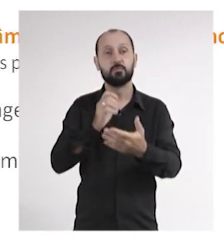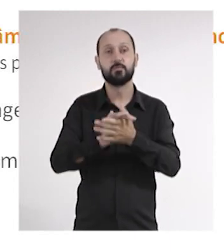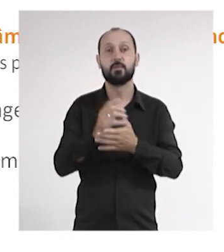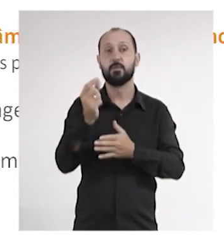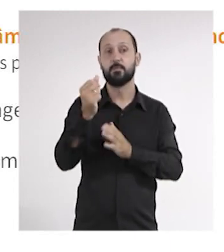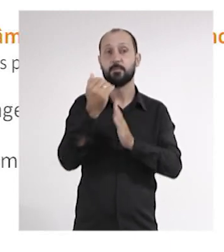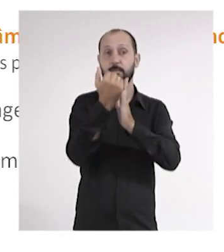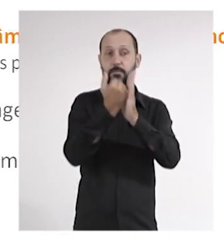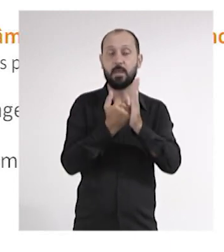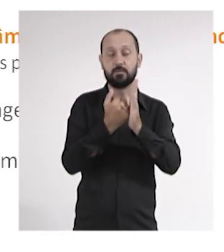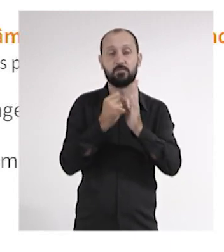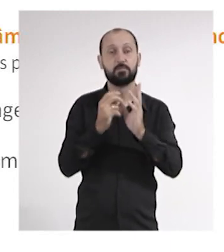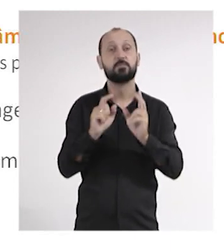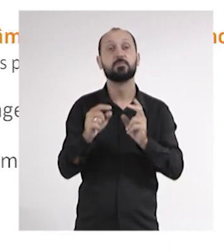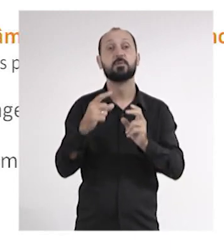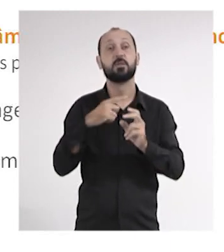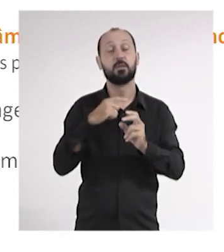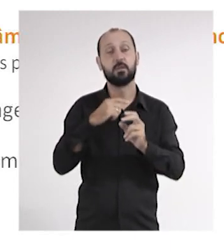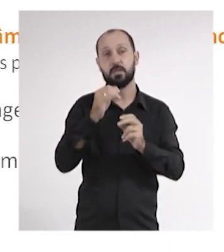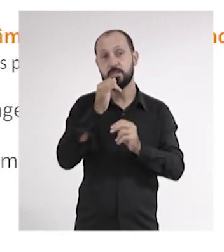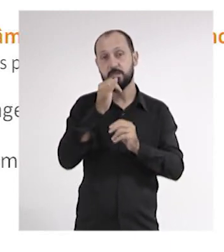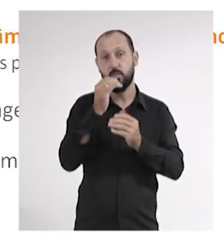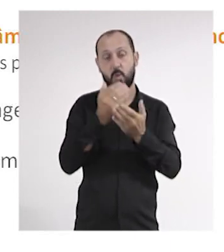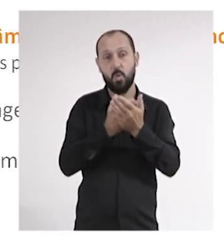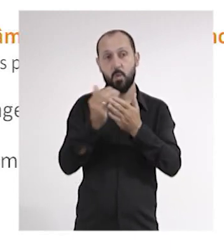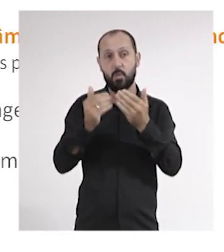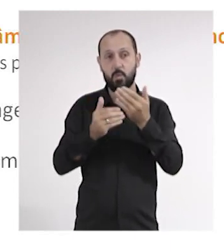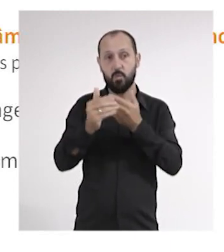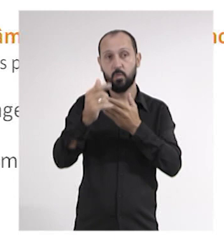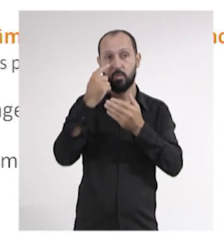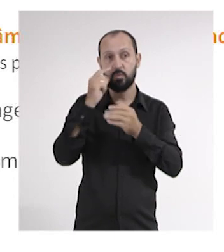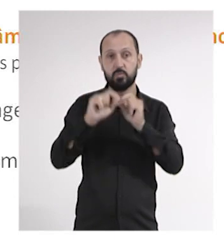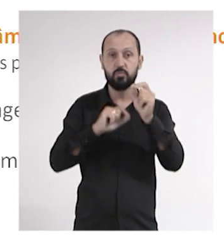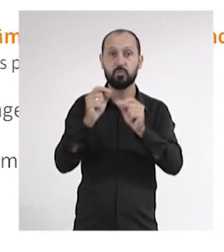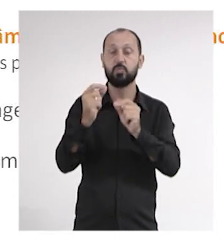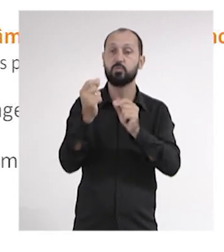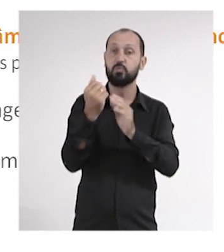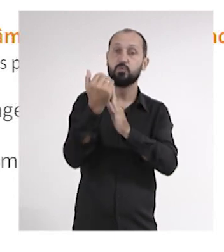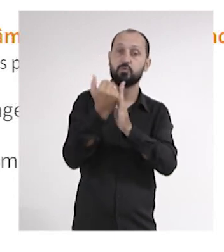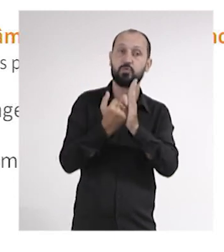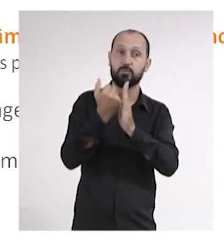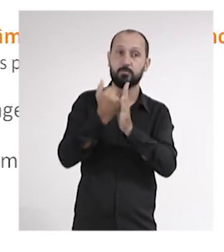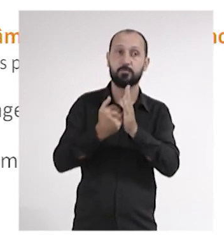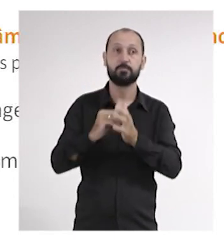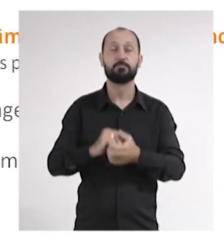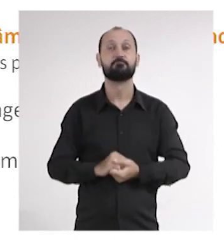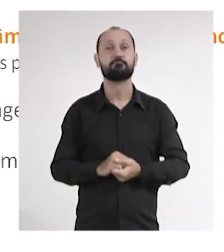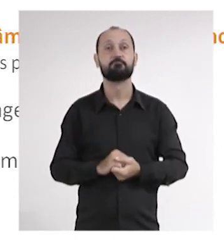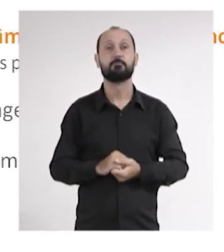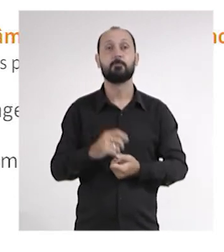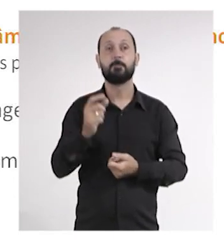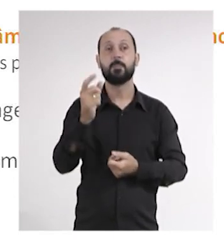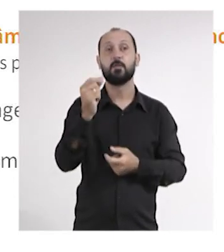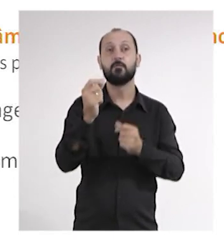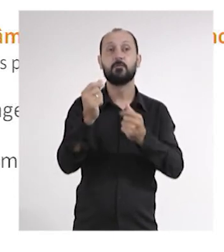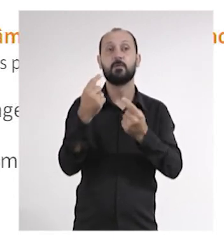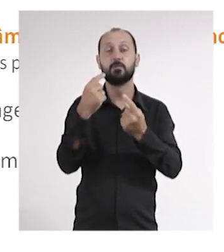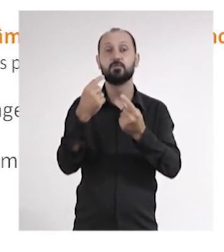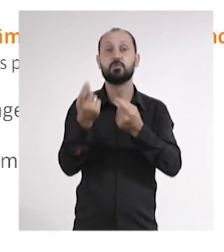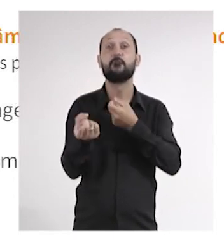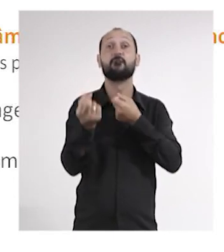tarifa obtida, obviamente, a partir do deságio, do desconto na tarifa. O maior valor de